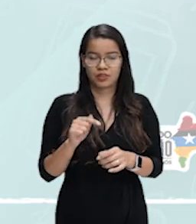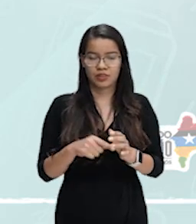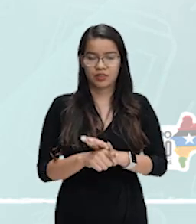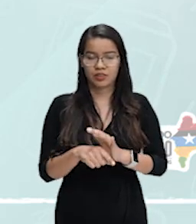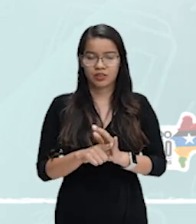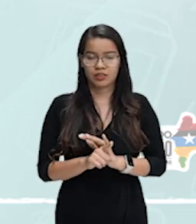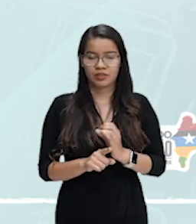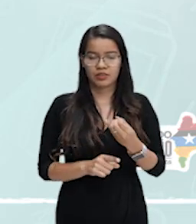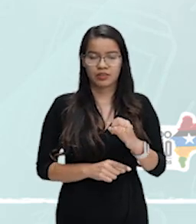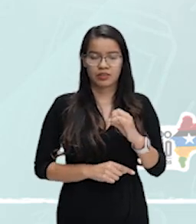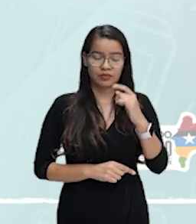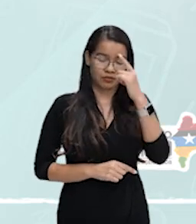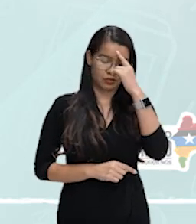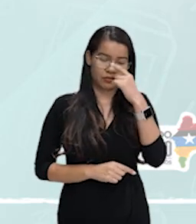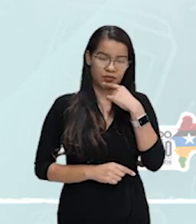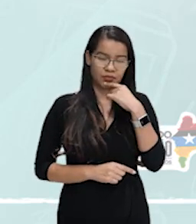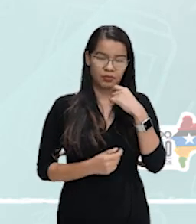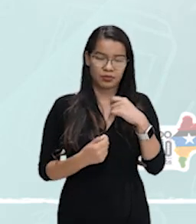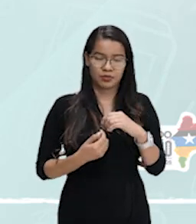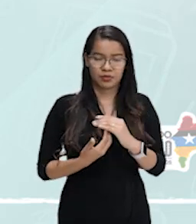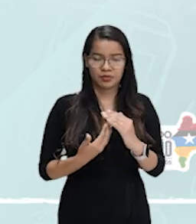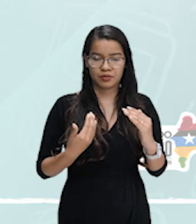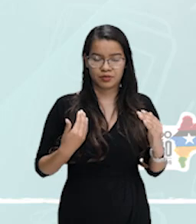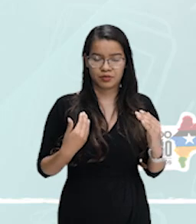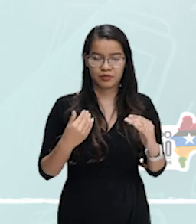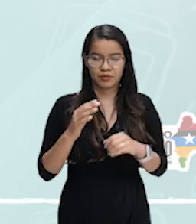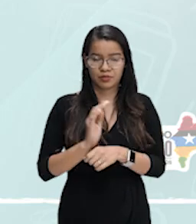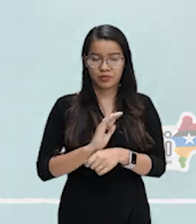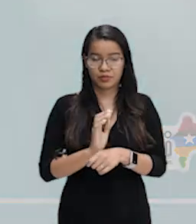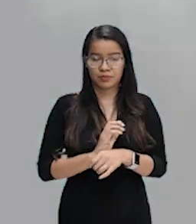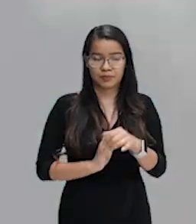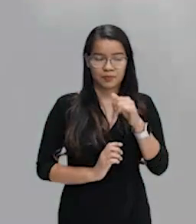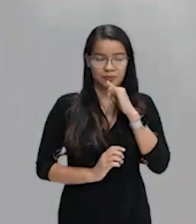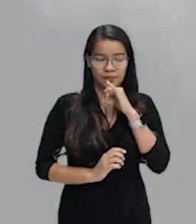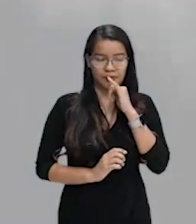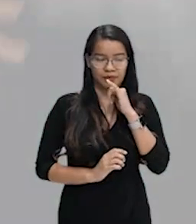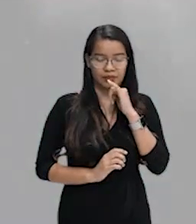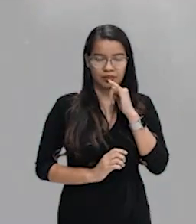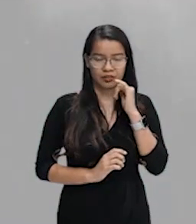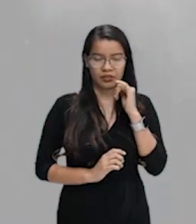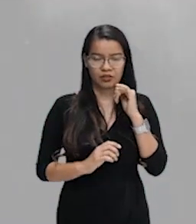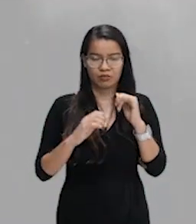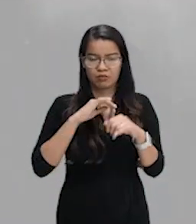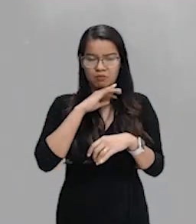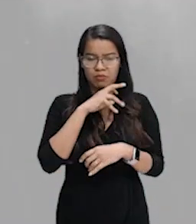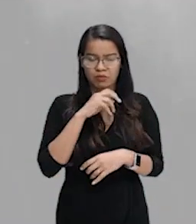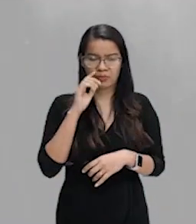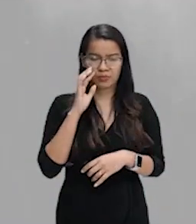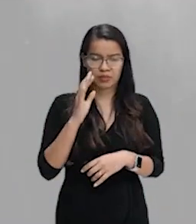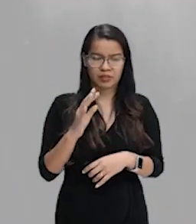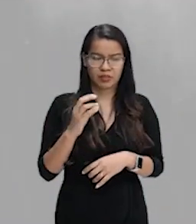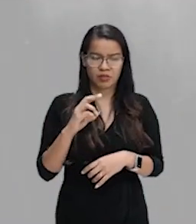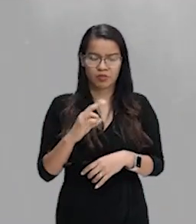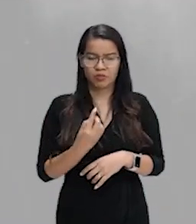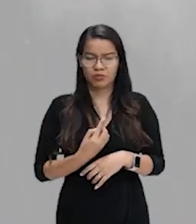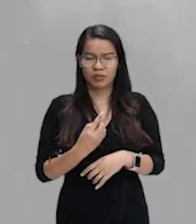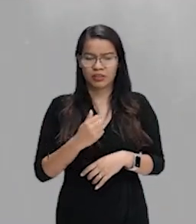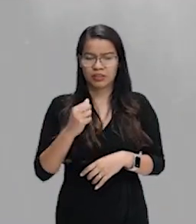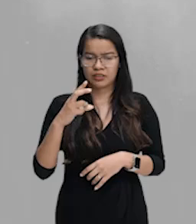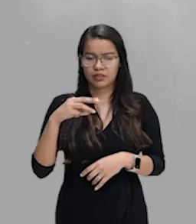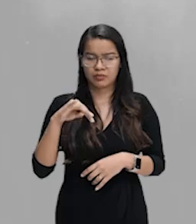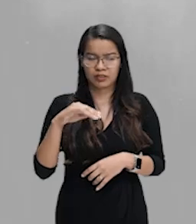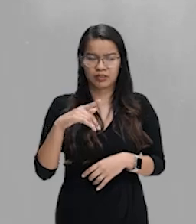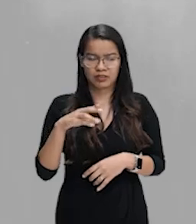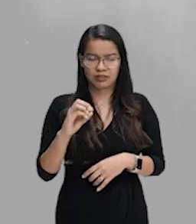questiona que essas figuras poderiam sair de um filme tipo de monstros imaginários, uma animação com